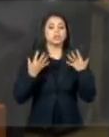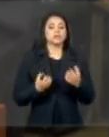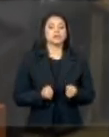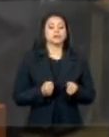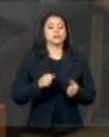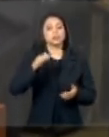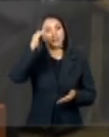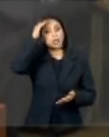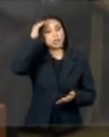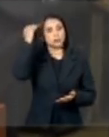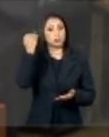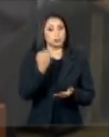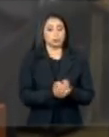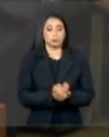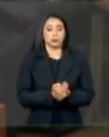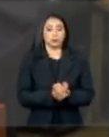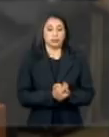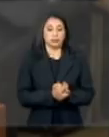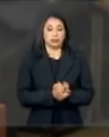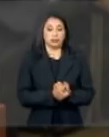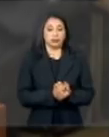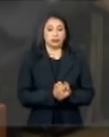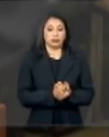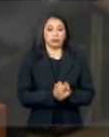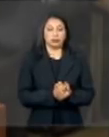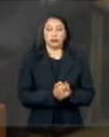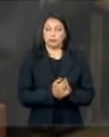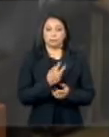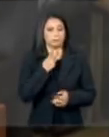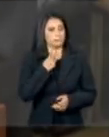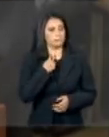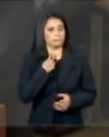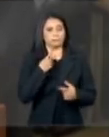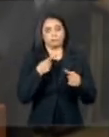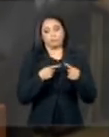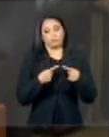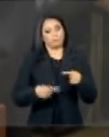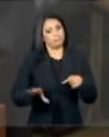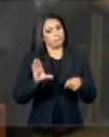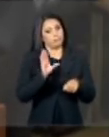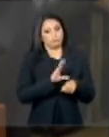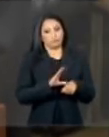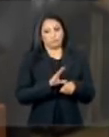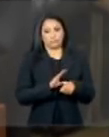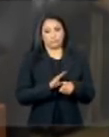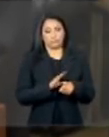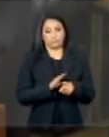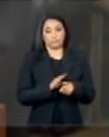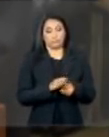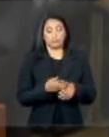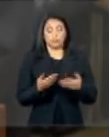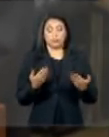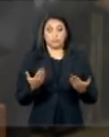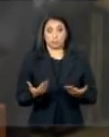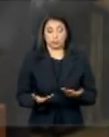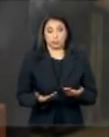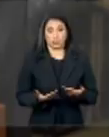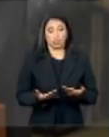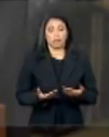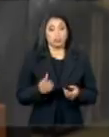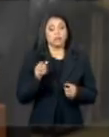esta situação completamente inconstitucional e aí nós estaremos resolvendo